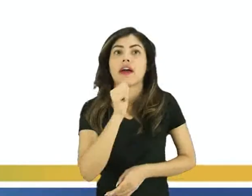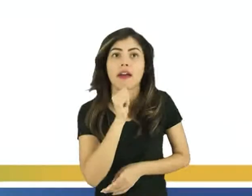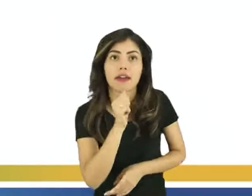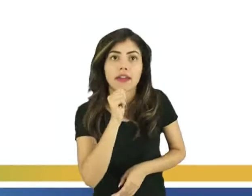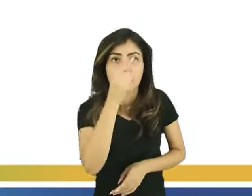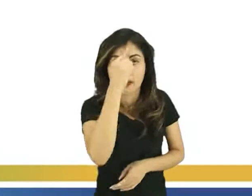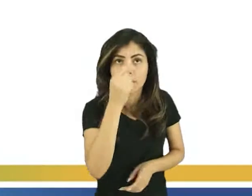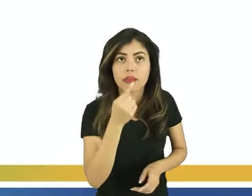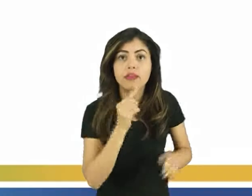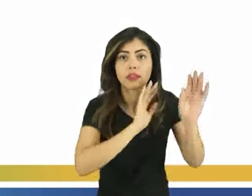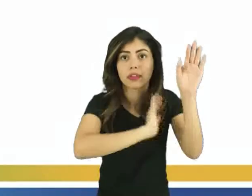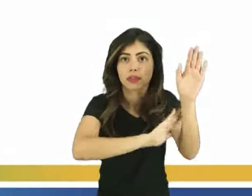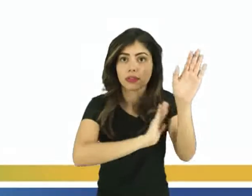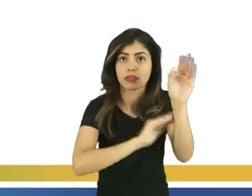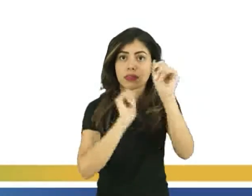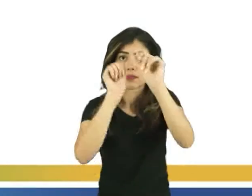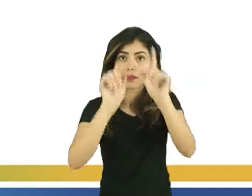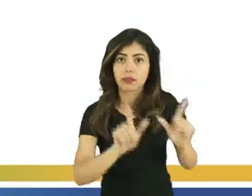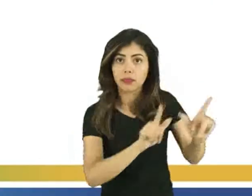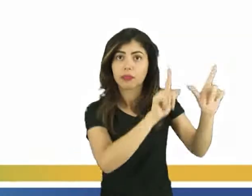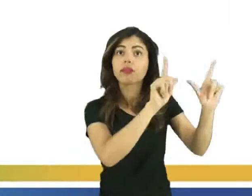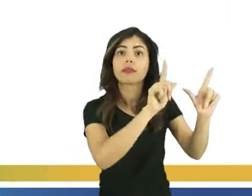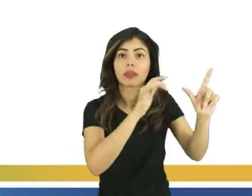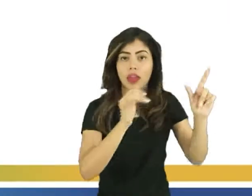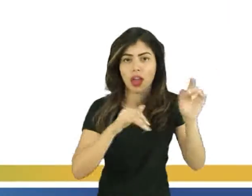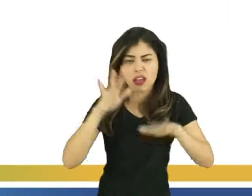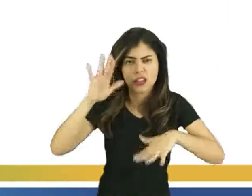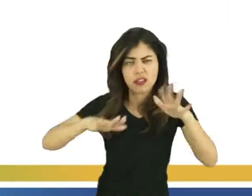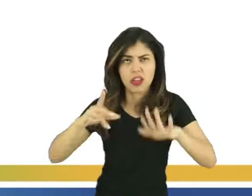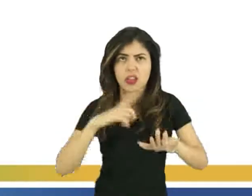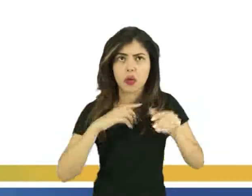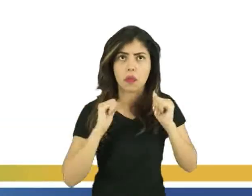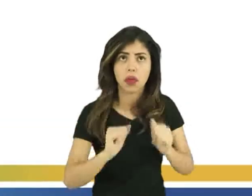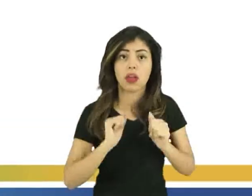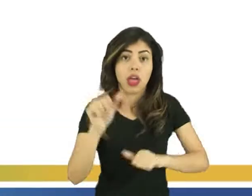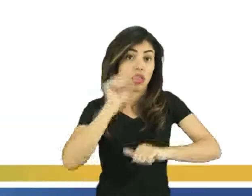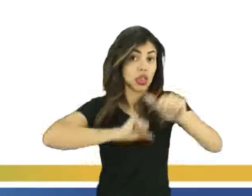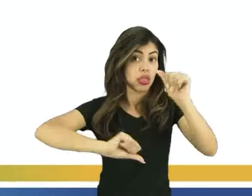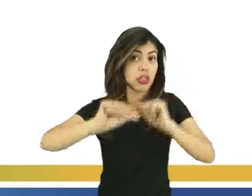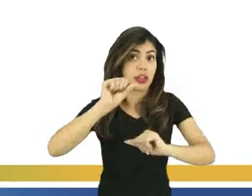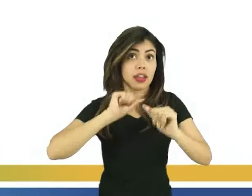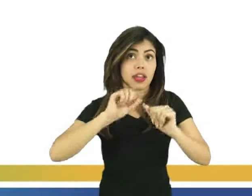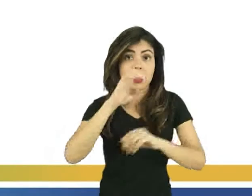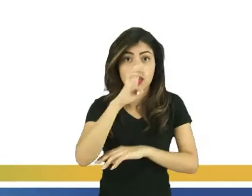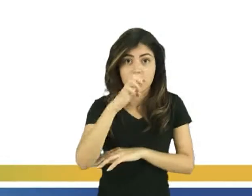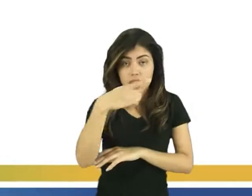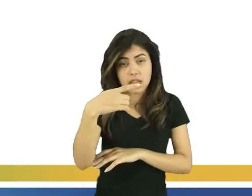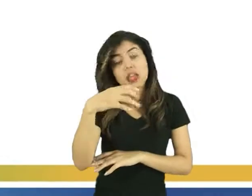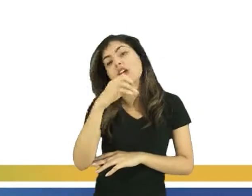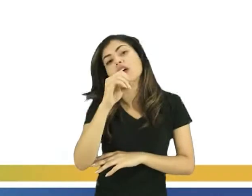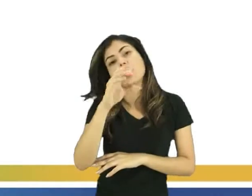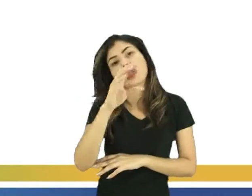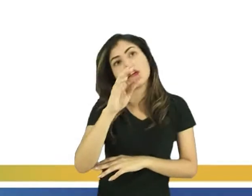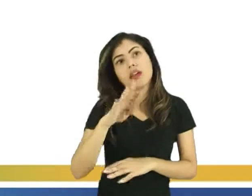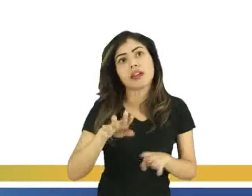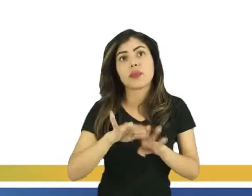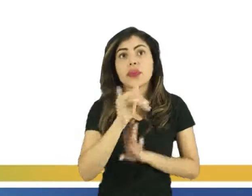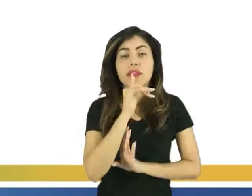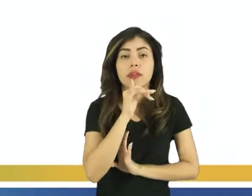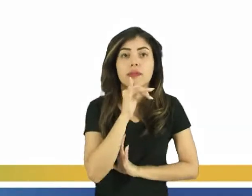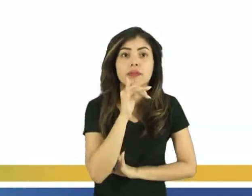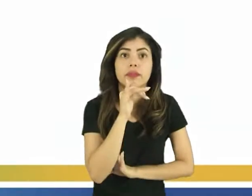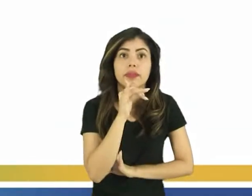imagem à esquerda, vocês podem observar que, às vezes, ele pode realizar uma troca desse exoesqueleto. Acontece, por exemplo, com as